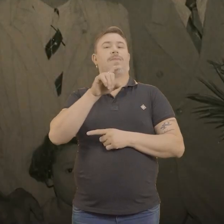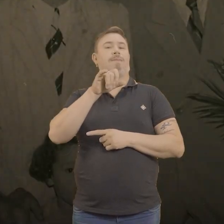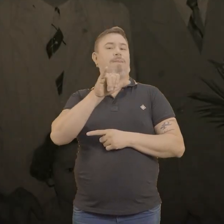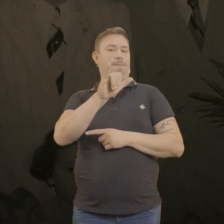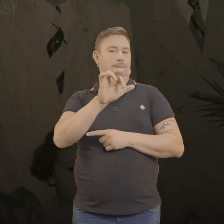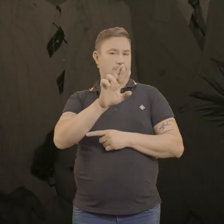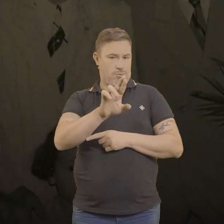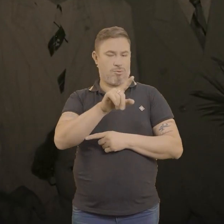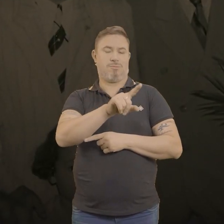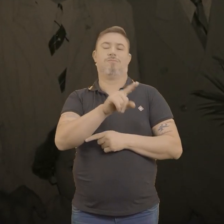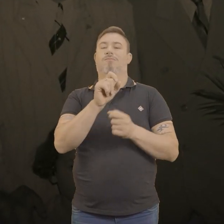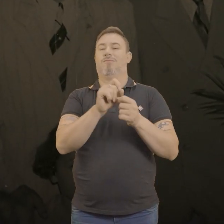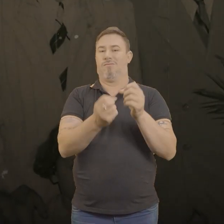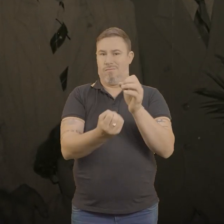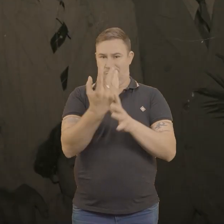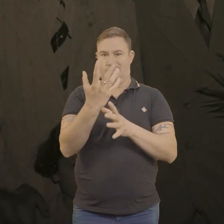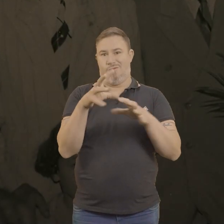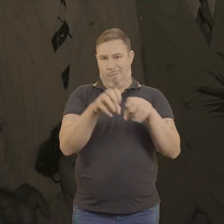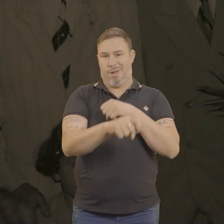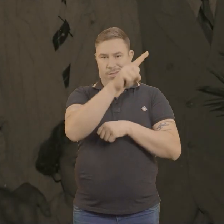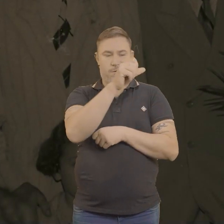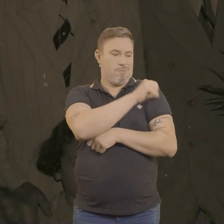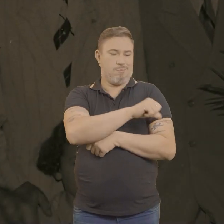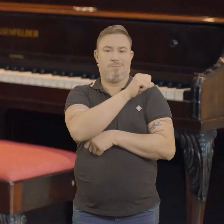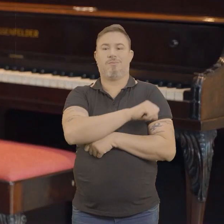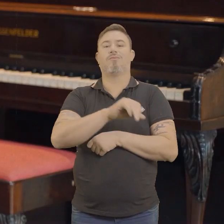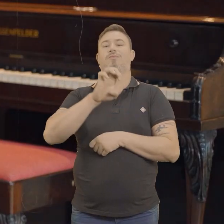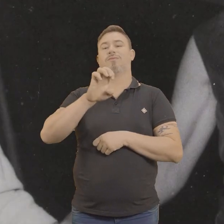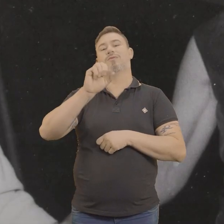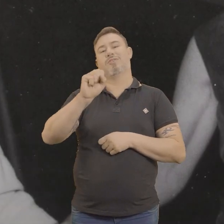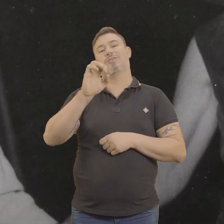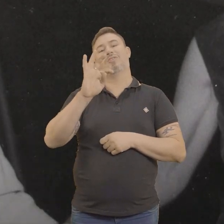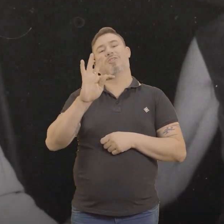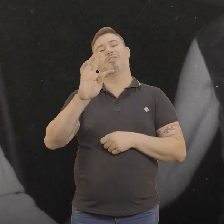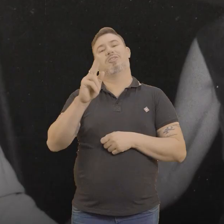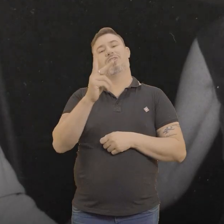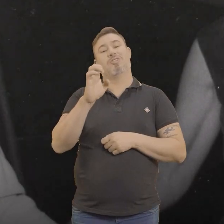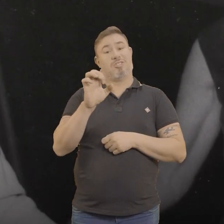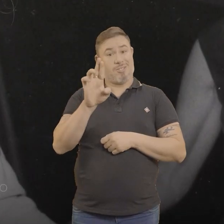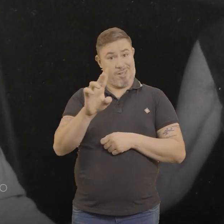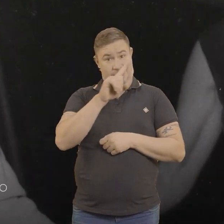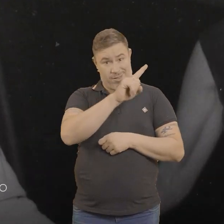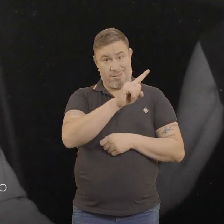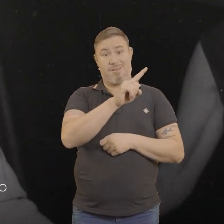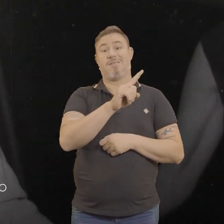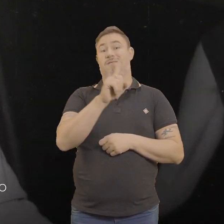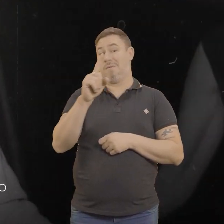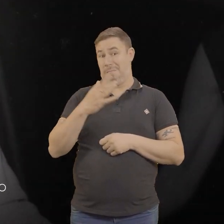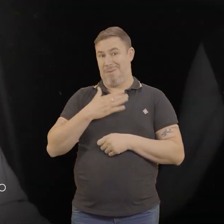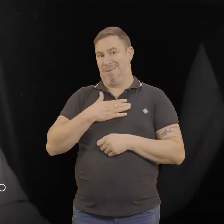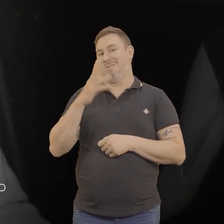que se formou no Rio de Janeiro, e Dona Esté Salgado Studart da Fonseca, que foi a